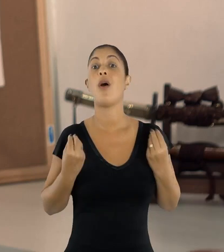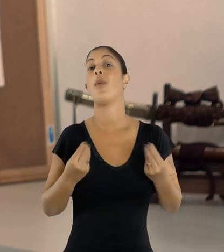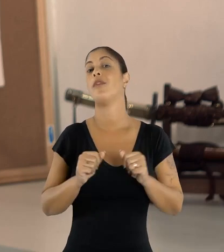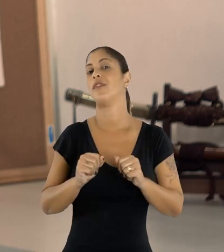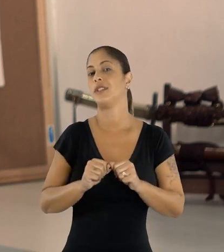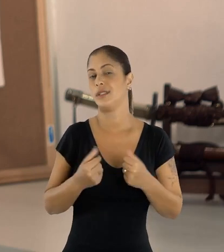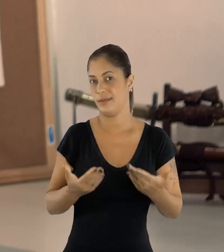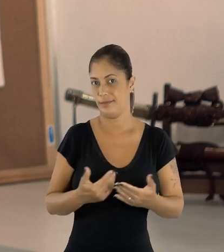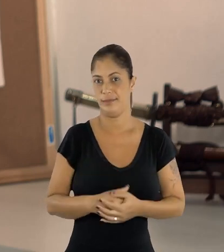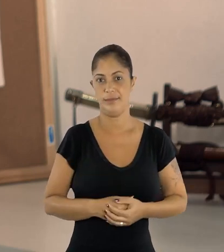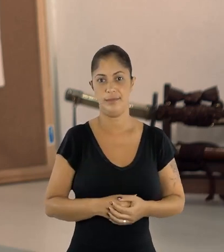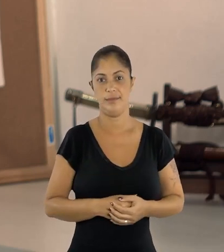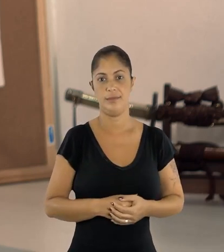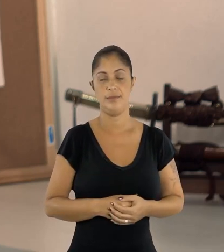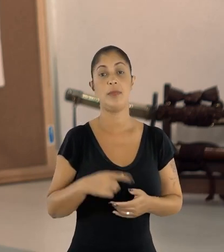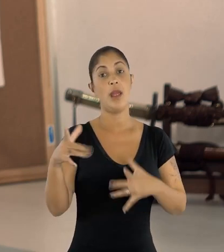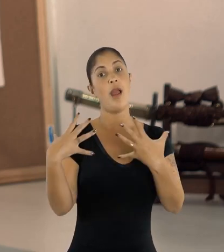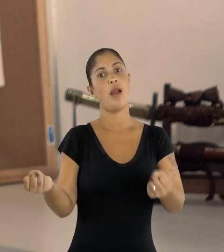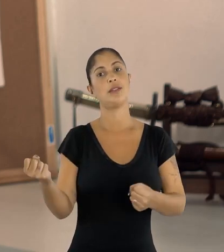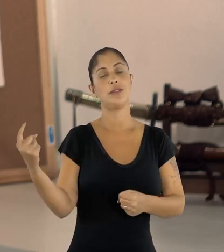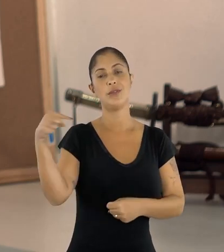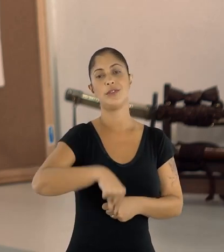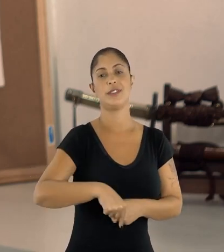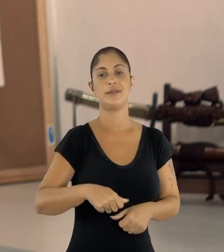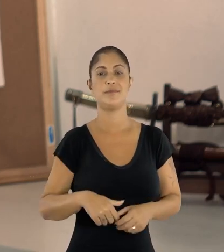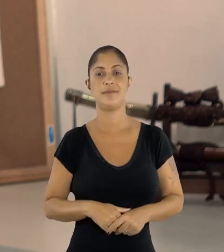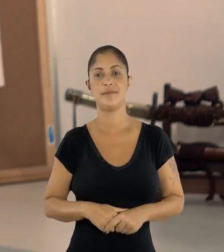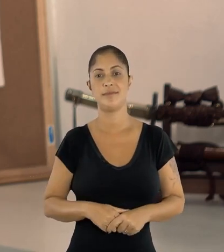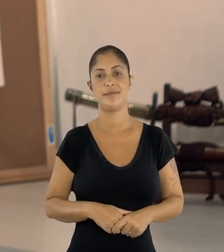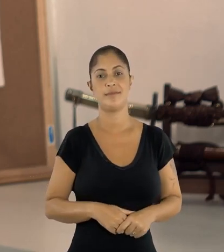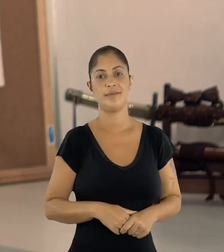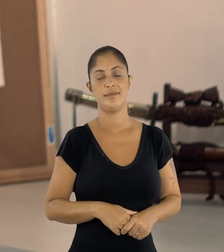E como é que você vai fazer? E ele topou.